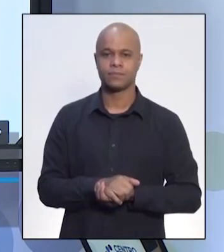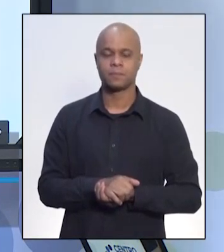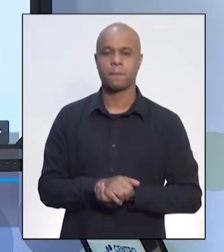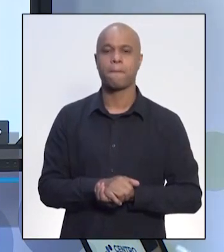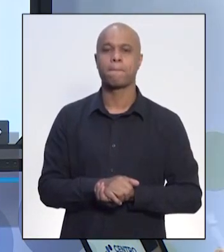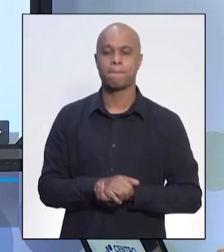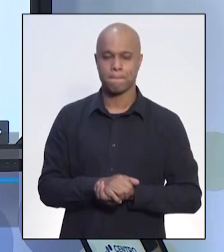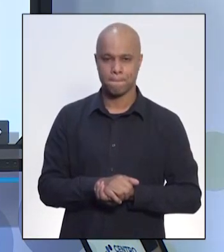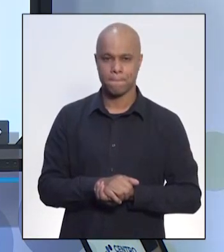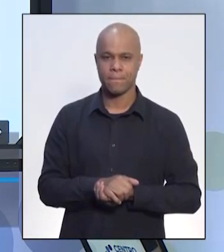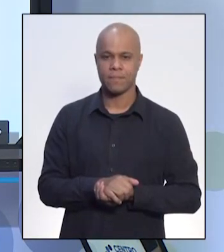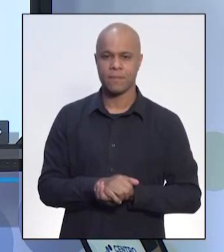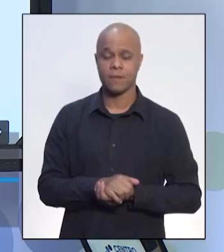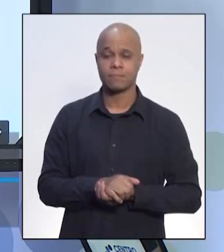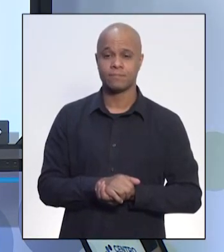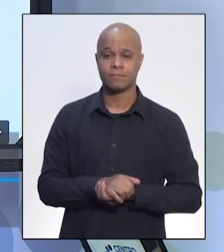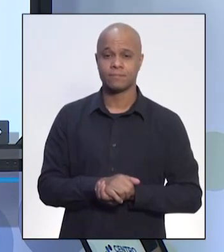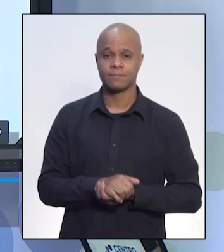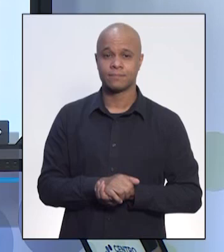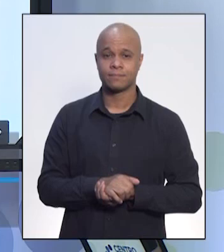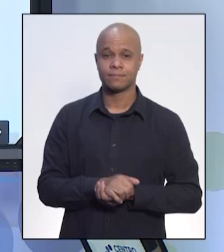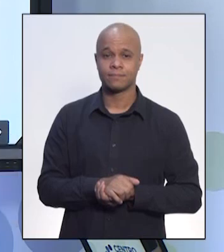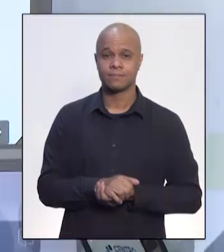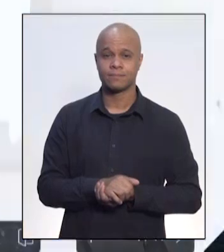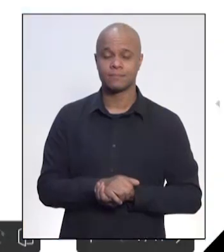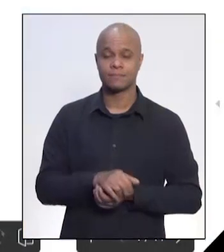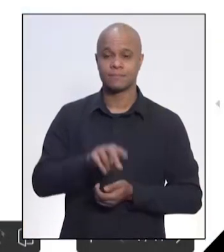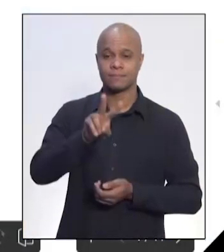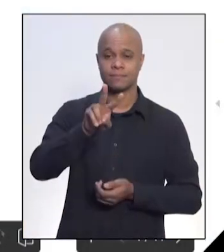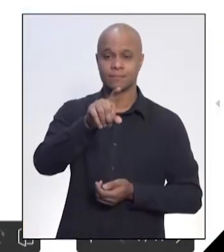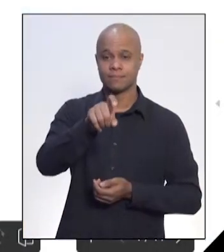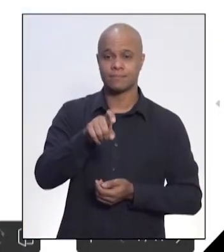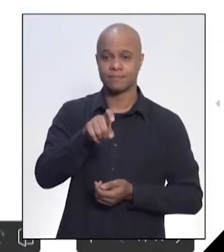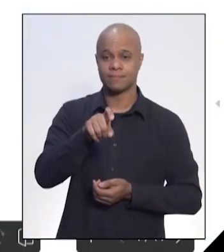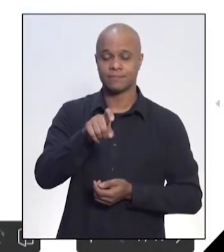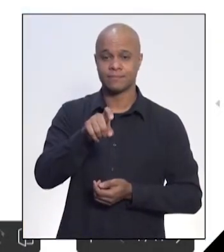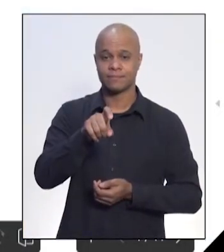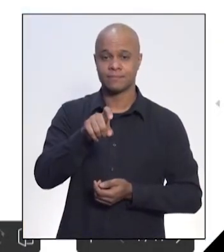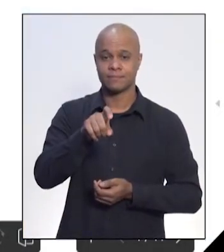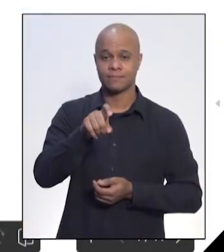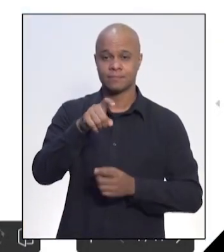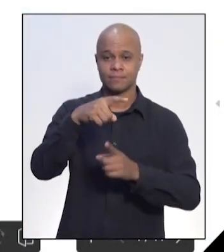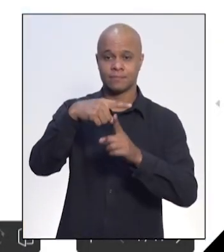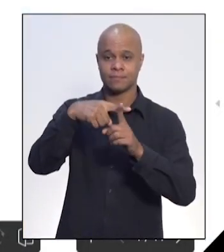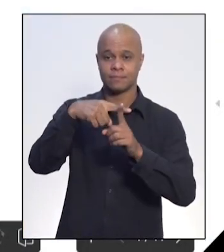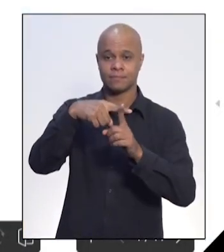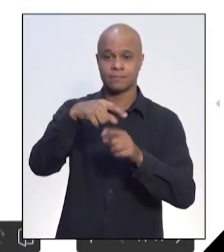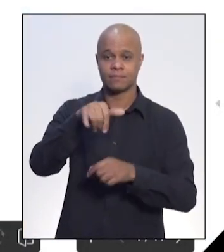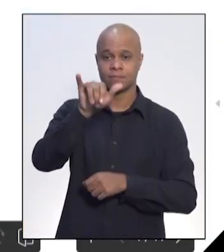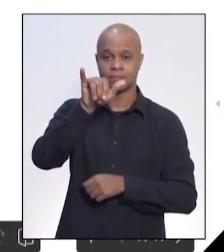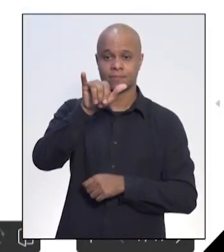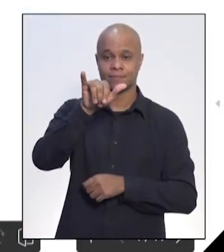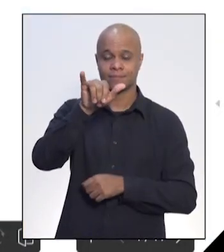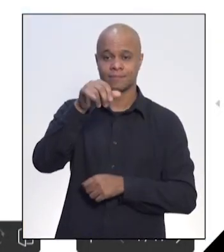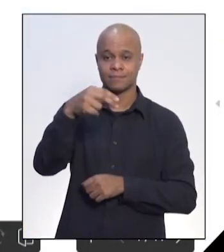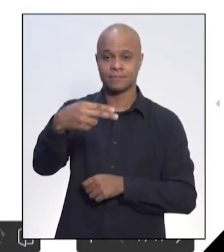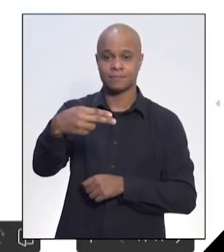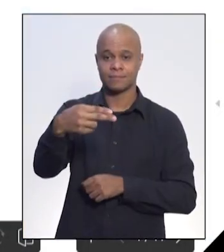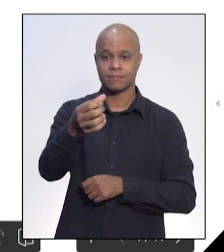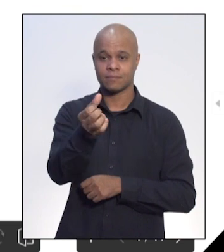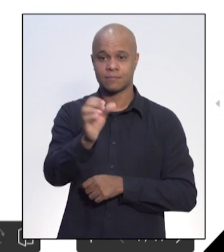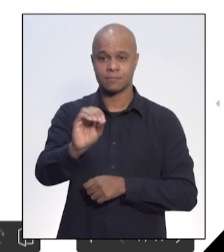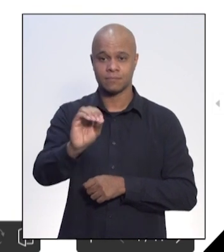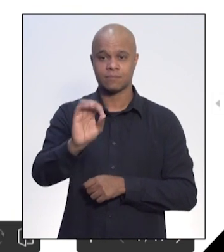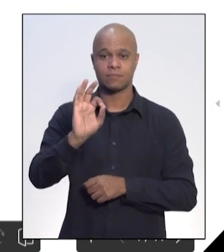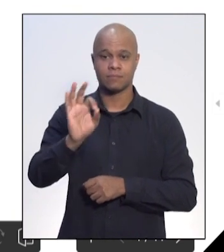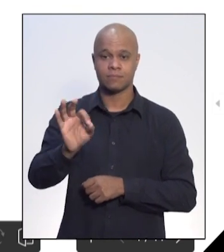o y. 1x mais 1x, a gente tem 2x mais y igual a